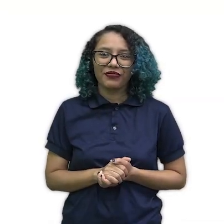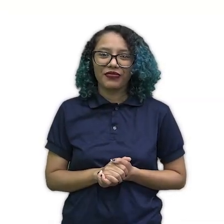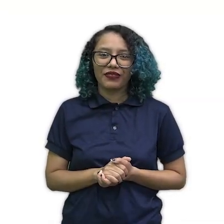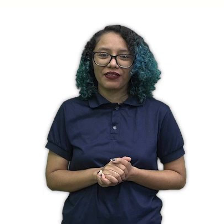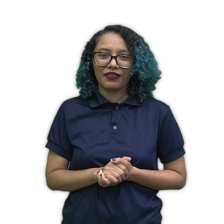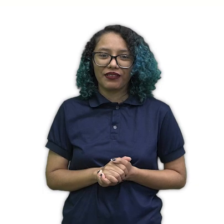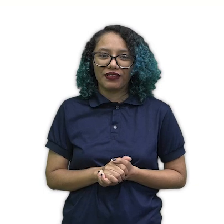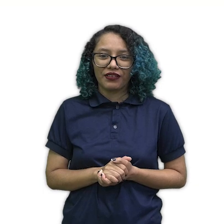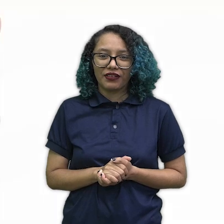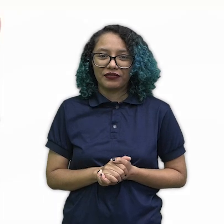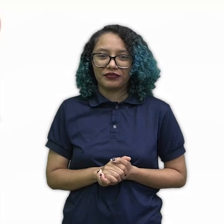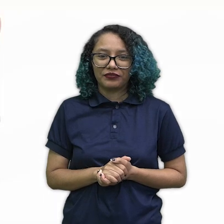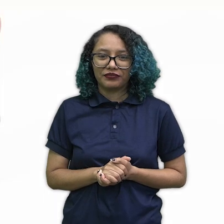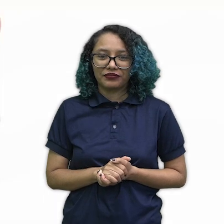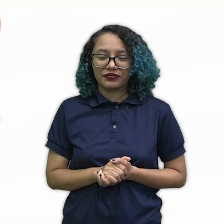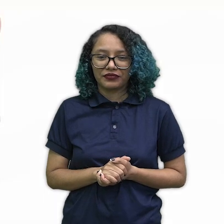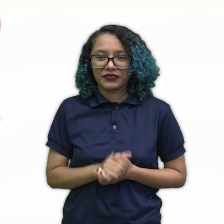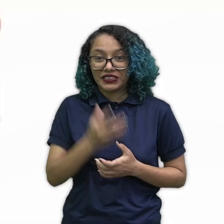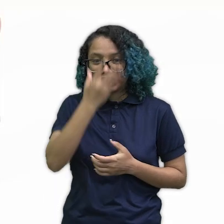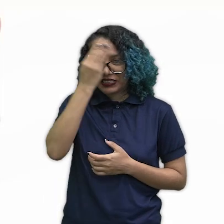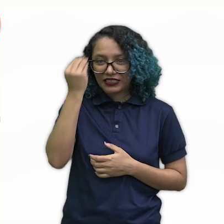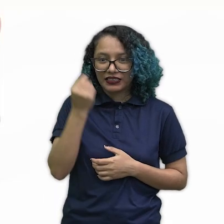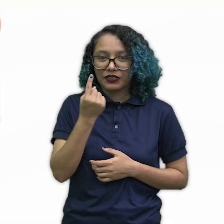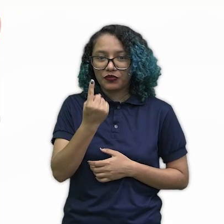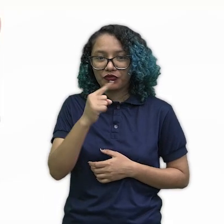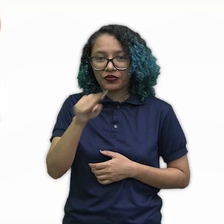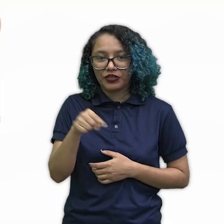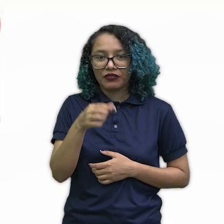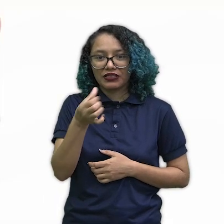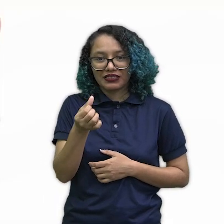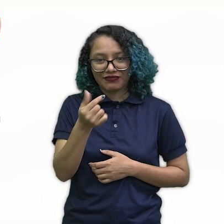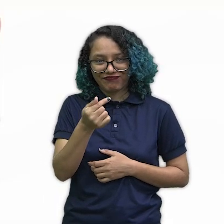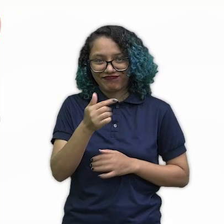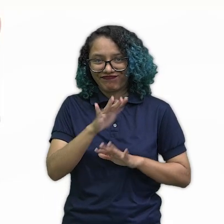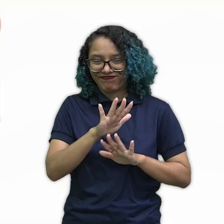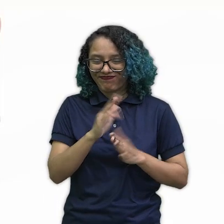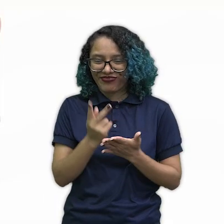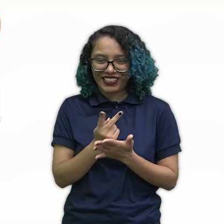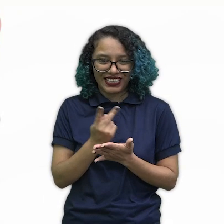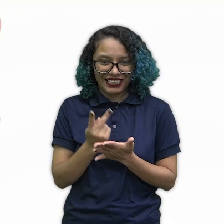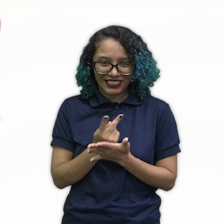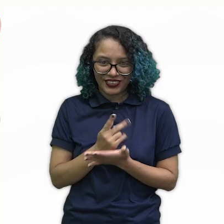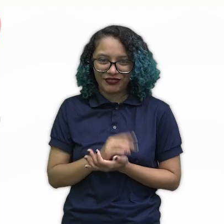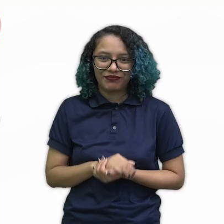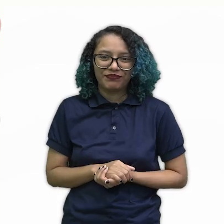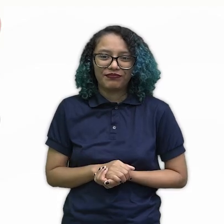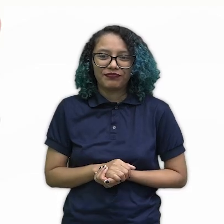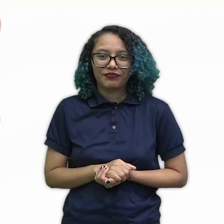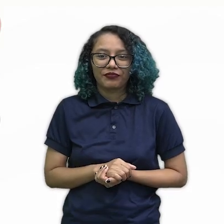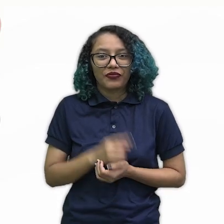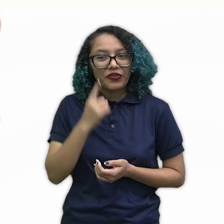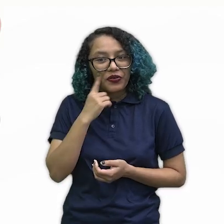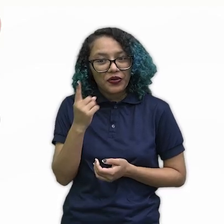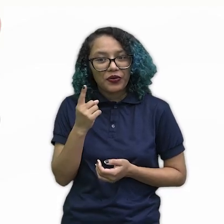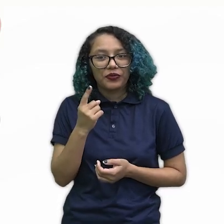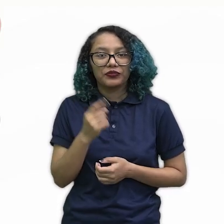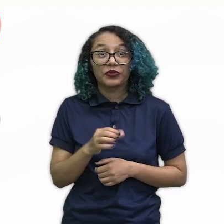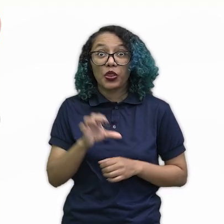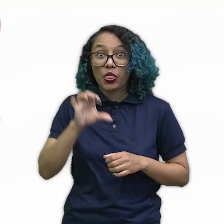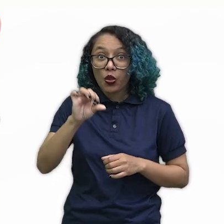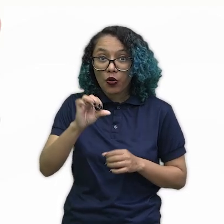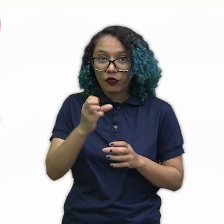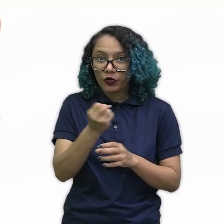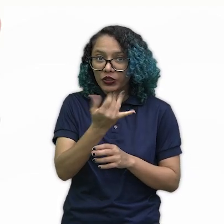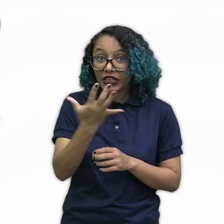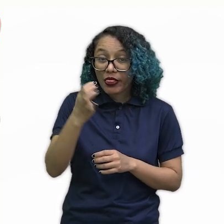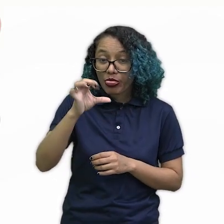Eu esqueci do 1,67. Aí já babou a questão, ó. Também aqui 167, tá? São 9